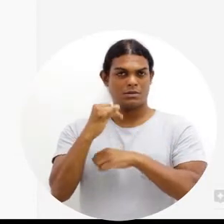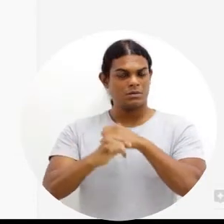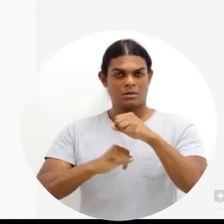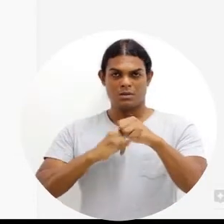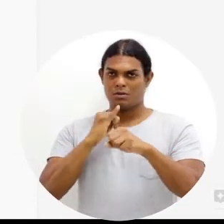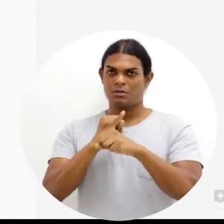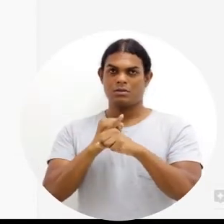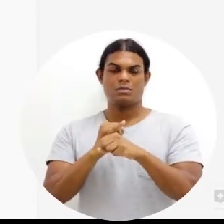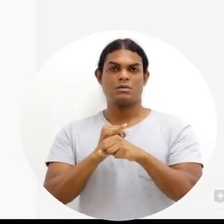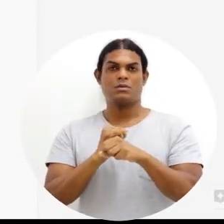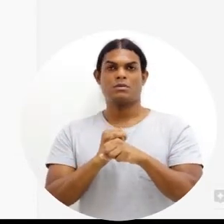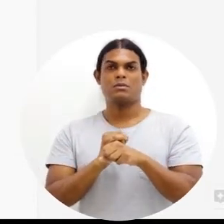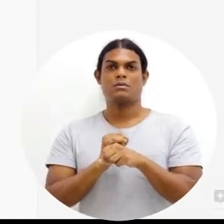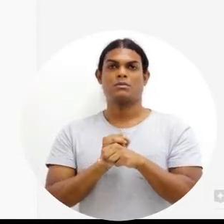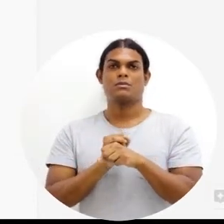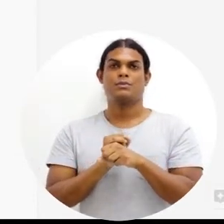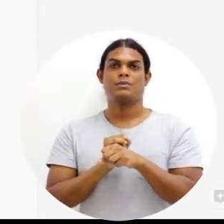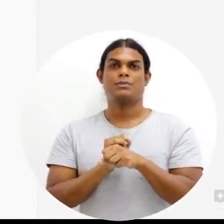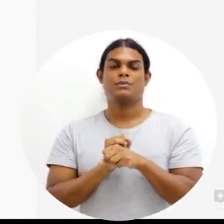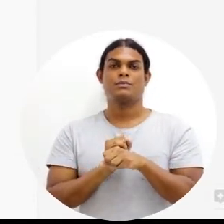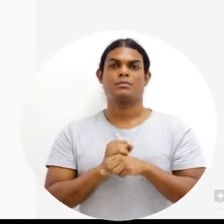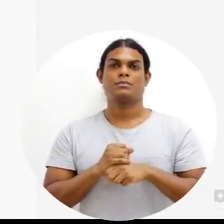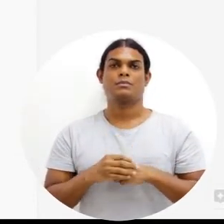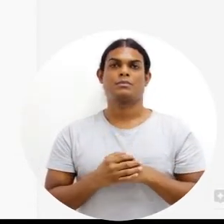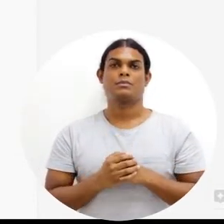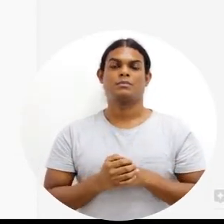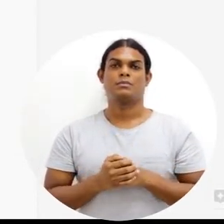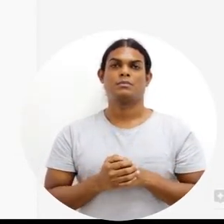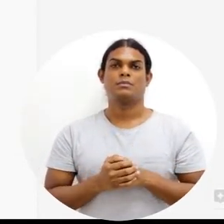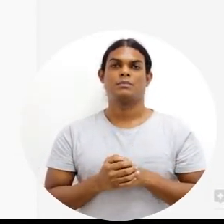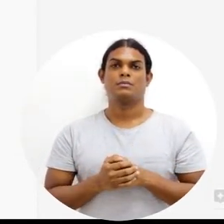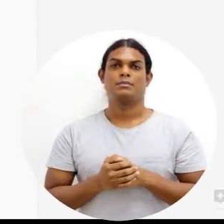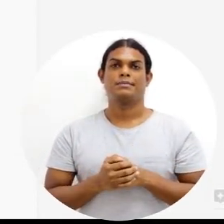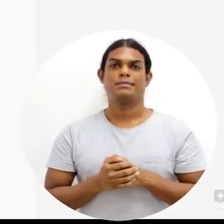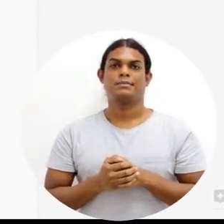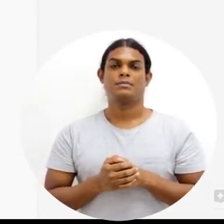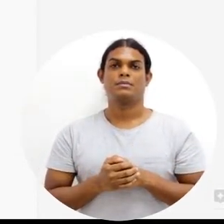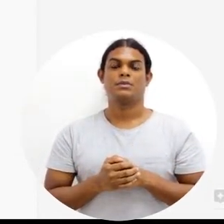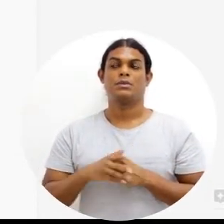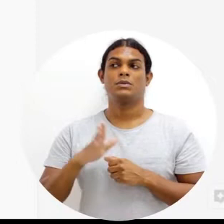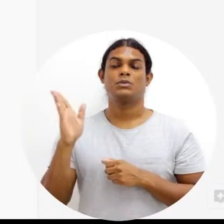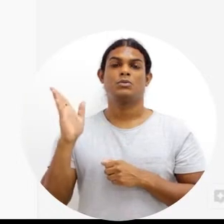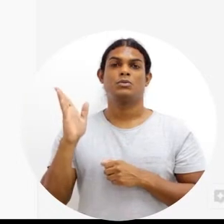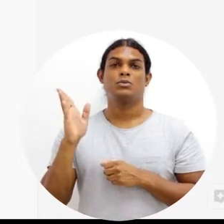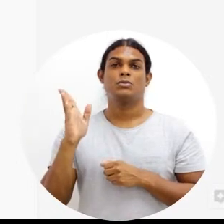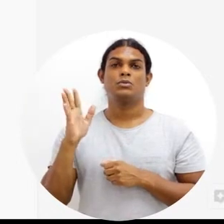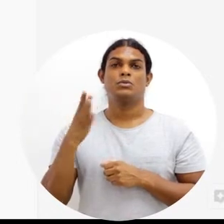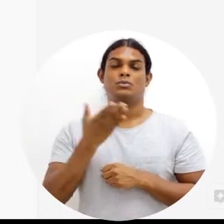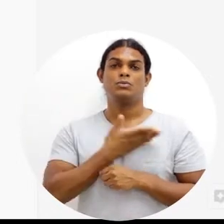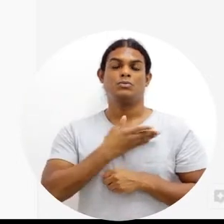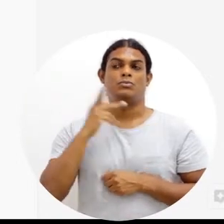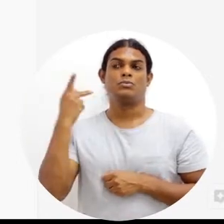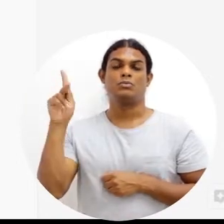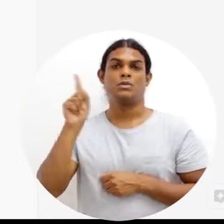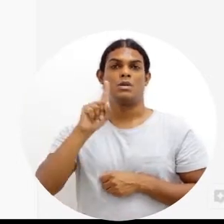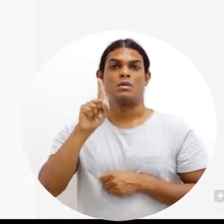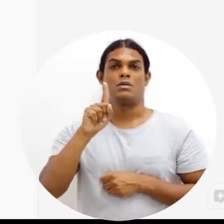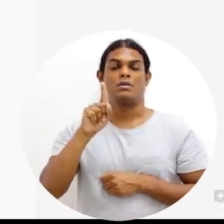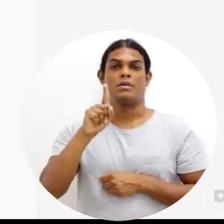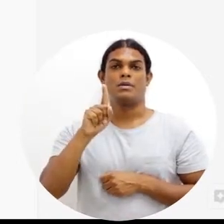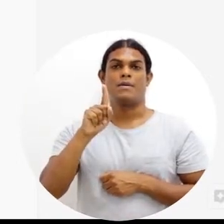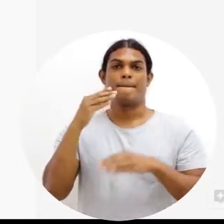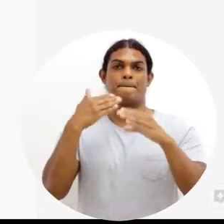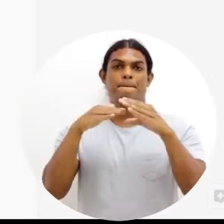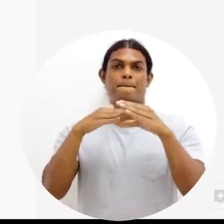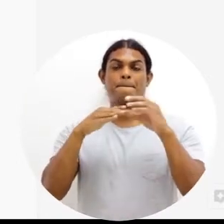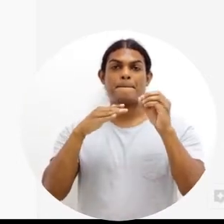para que vocês tenham atenção, o Google me alertou aqui de que o e-mail dela não era Gmail, então eu vou colocar no e-mail dela do Gmail